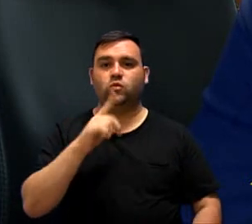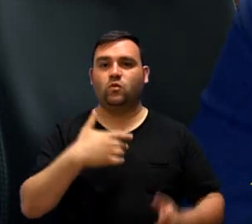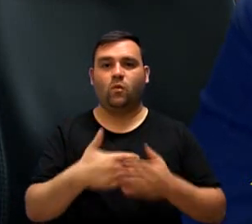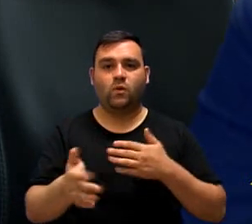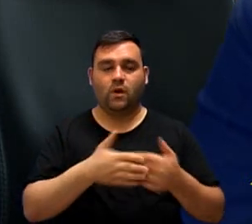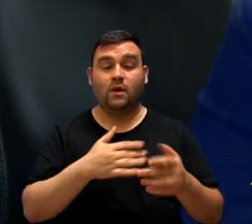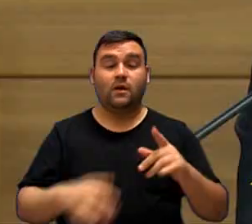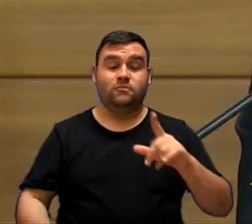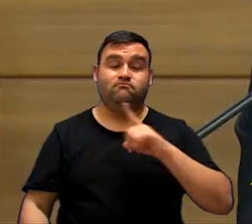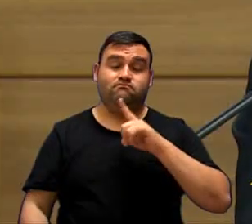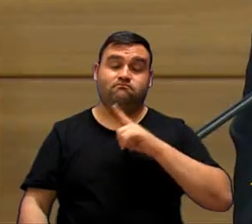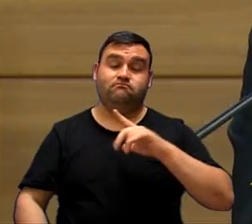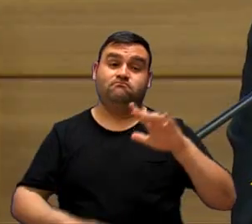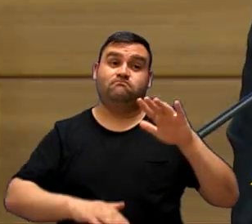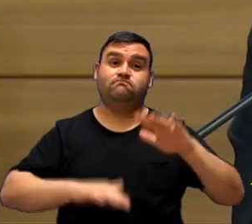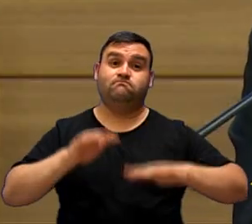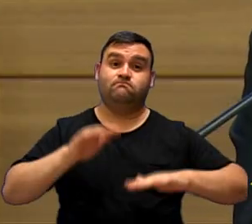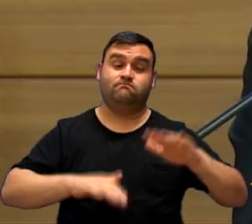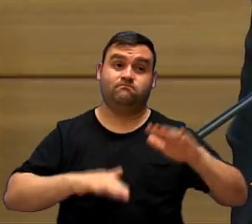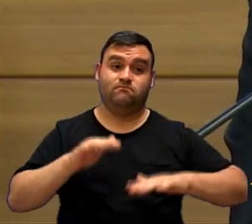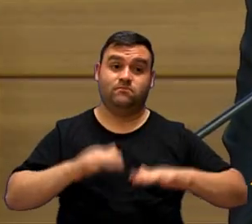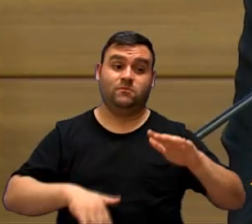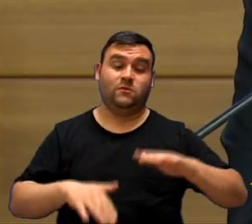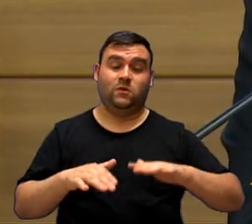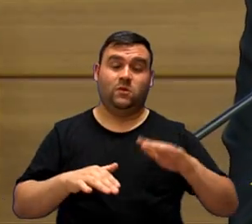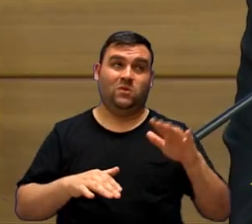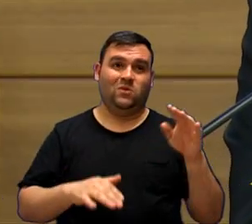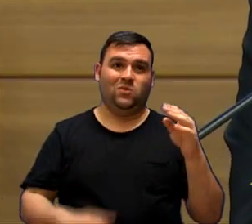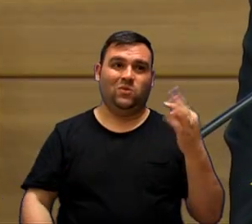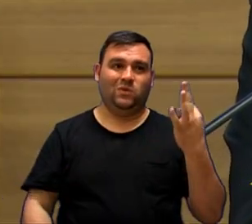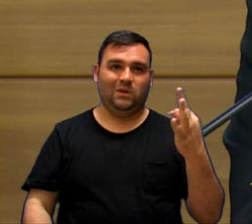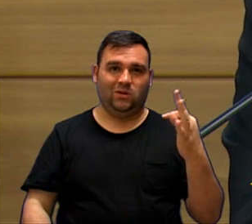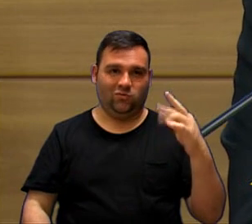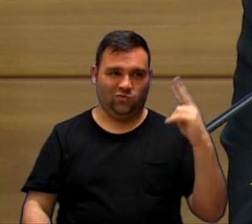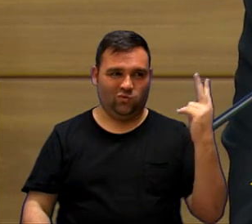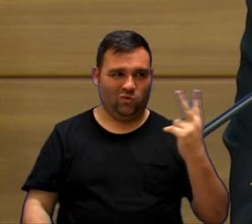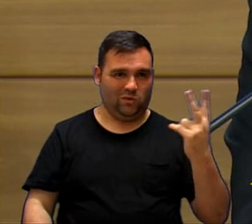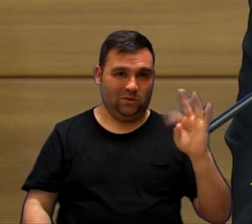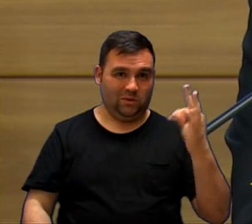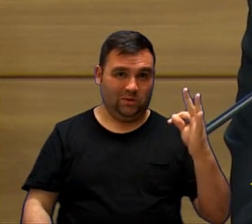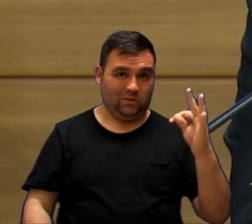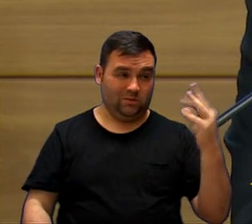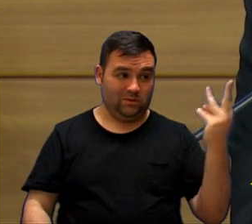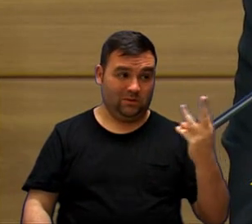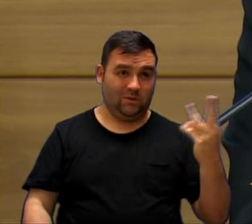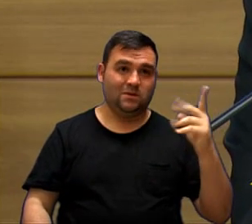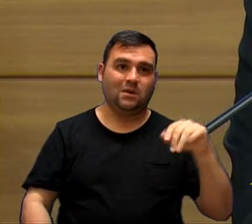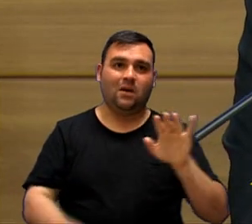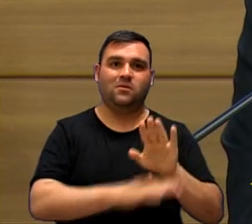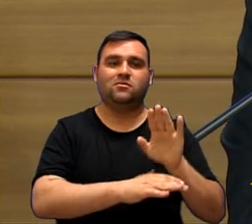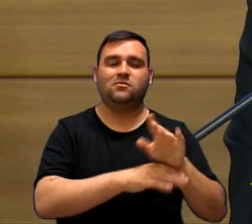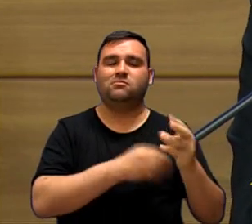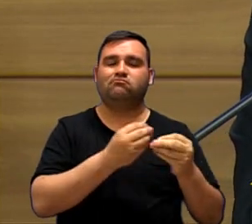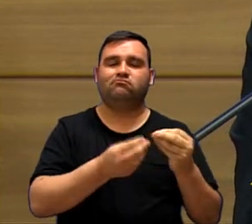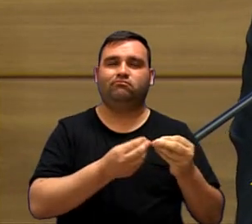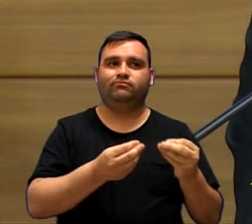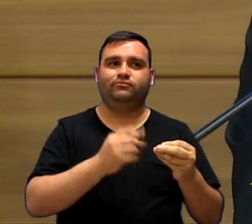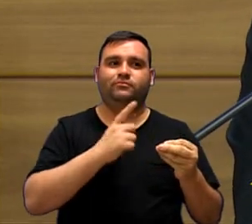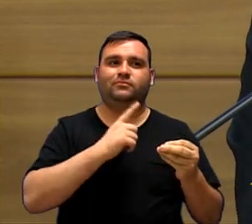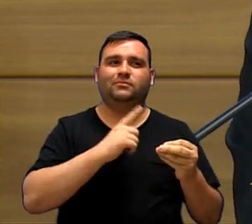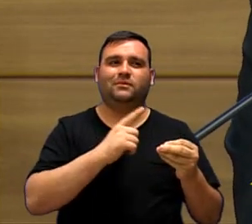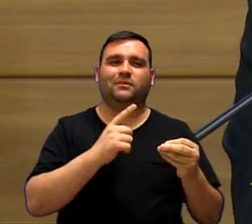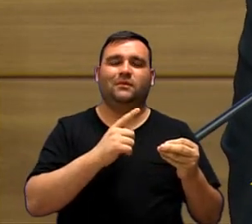outra... Existe uma grande possibilidade de que o trecho 2 e 3 seja beneficiado através de uma